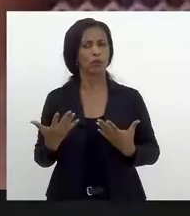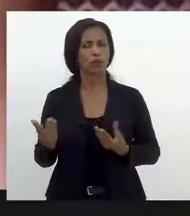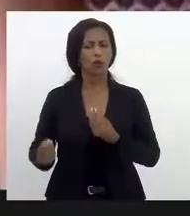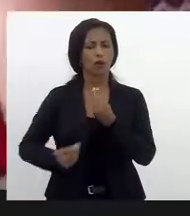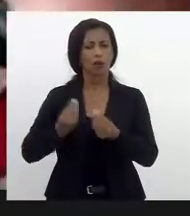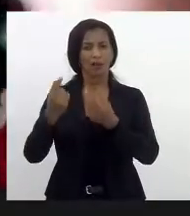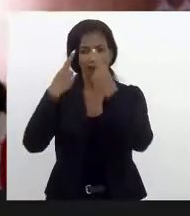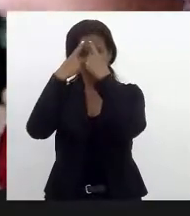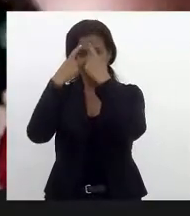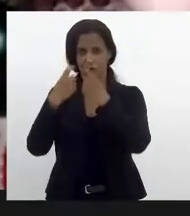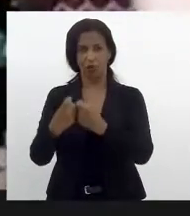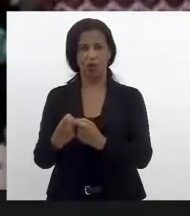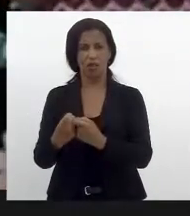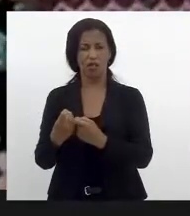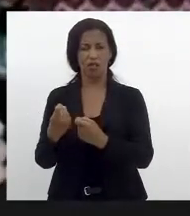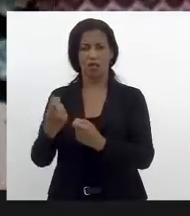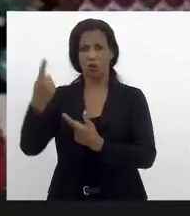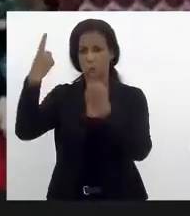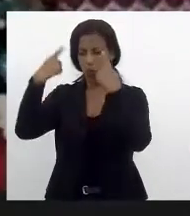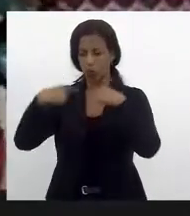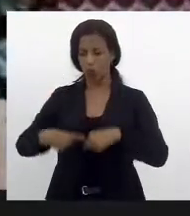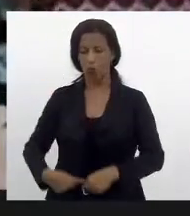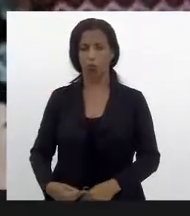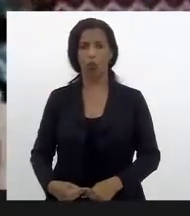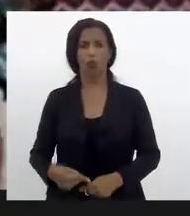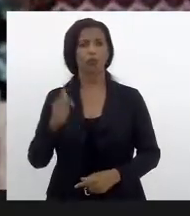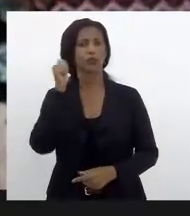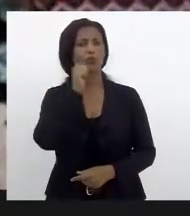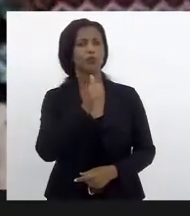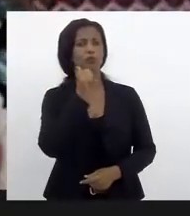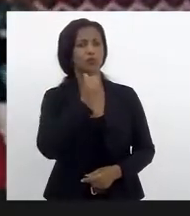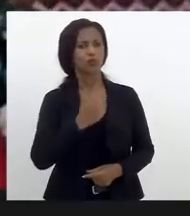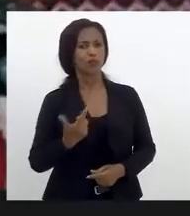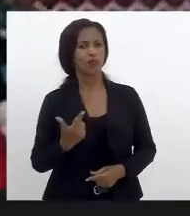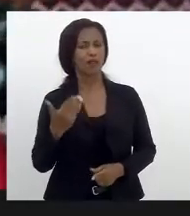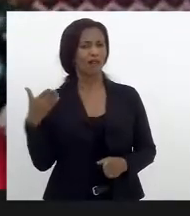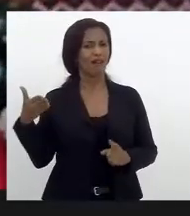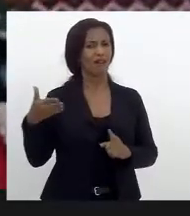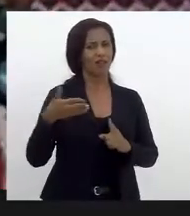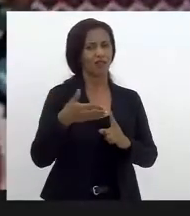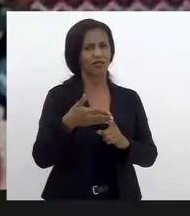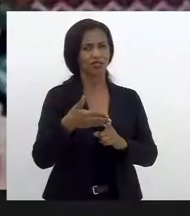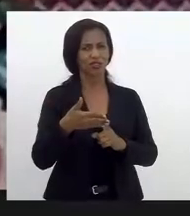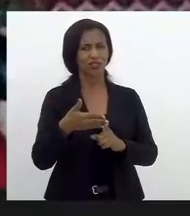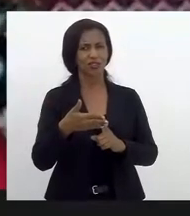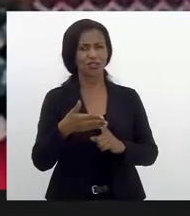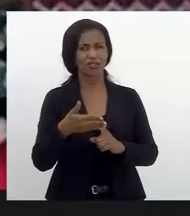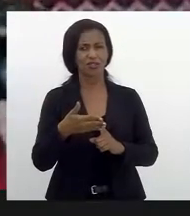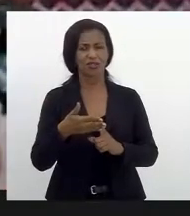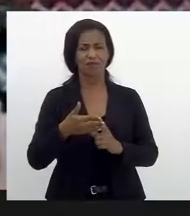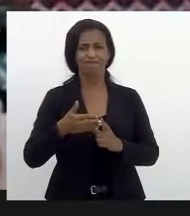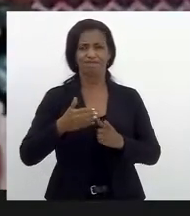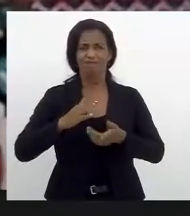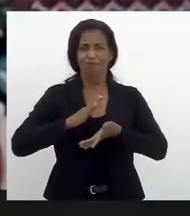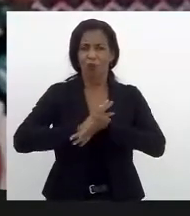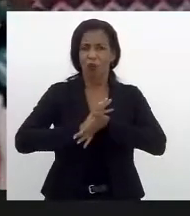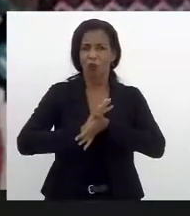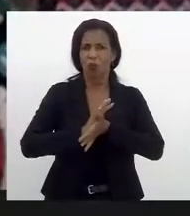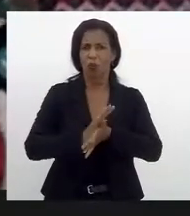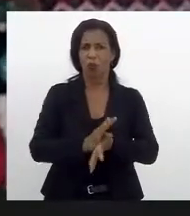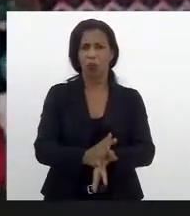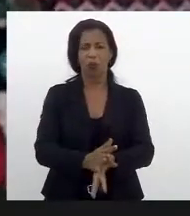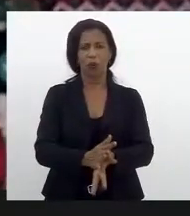a violência, a violação do corpo das mulheres atinge requintes de extrema